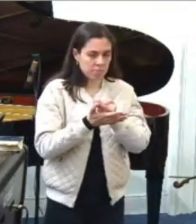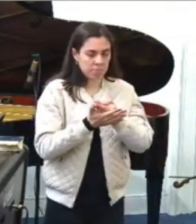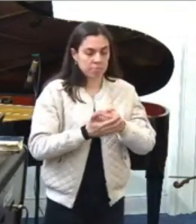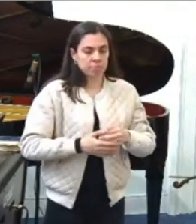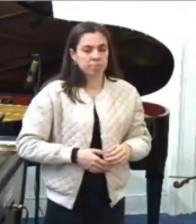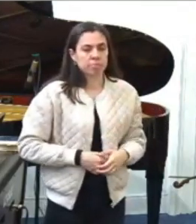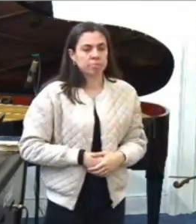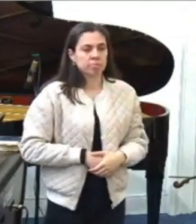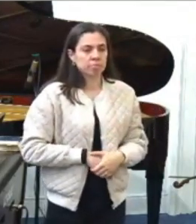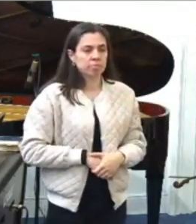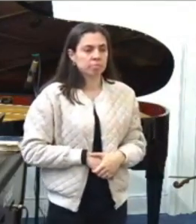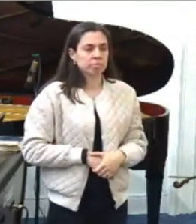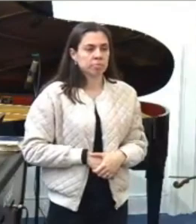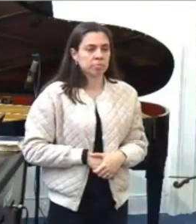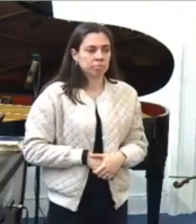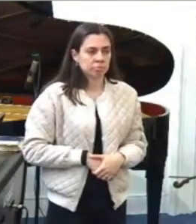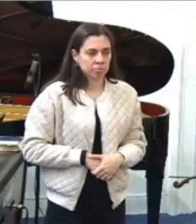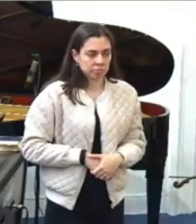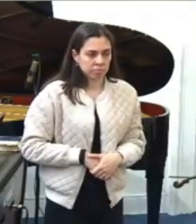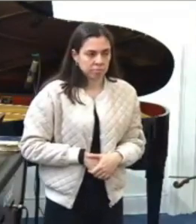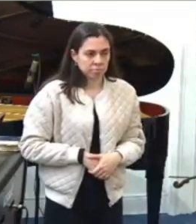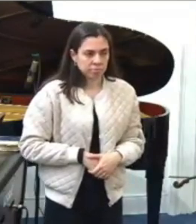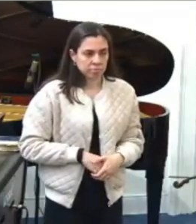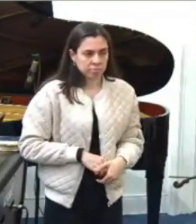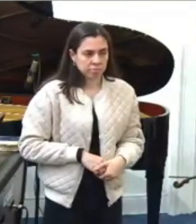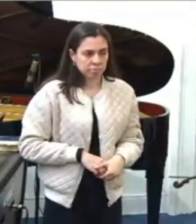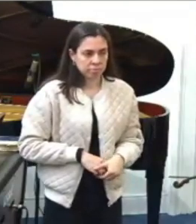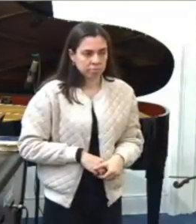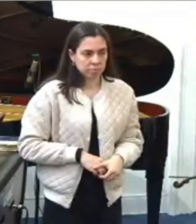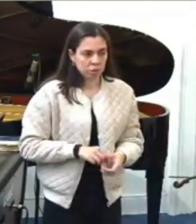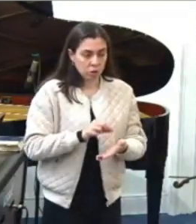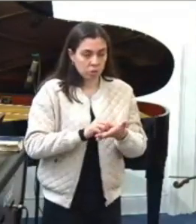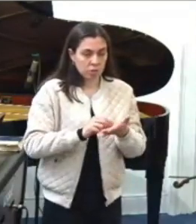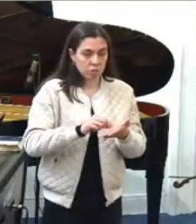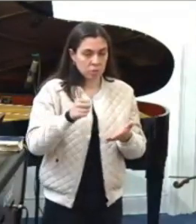atingir a igreja visível. Versículo 17.